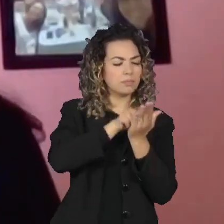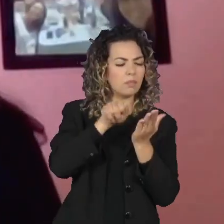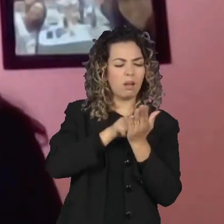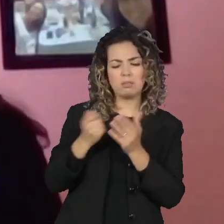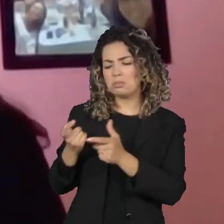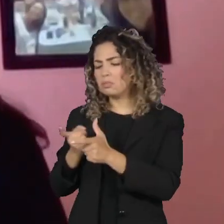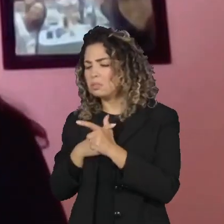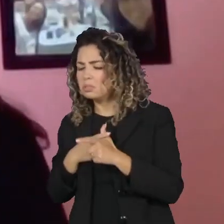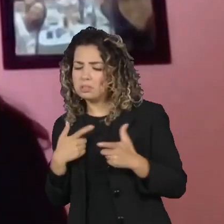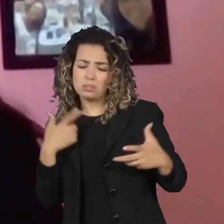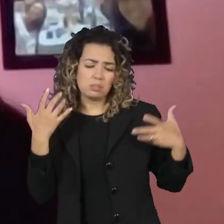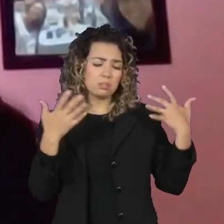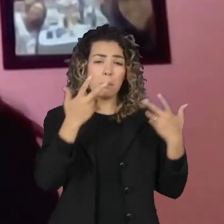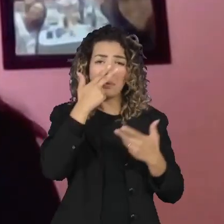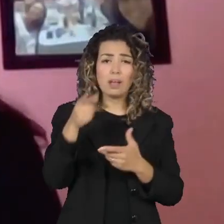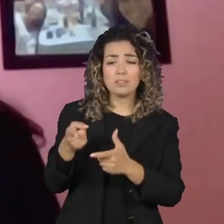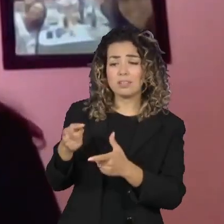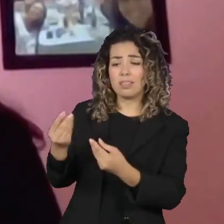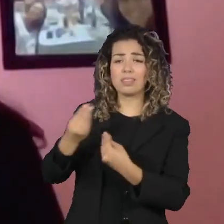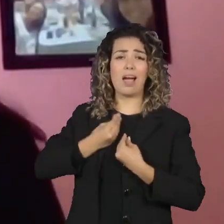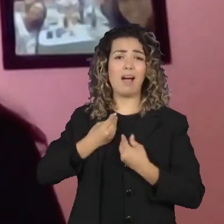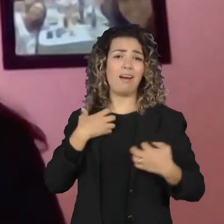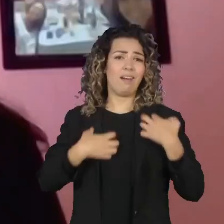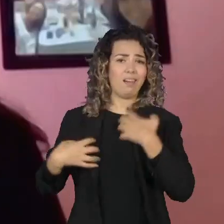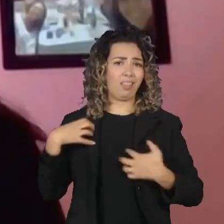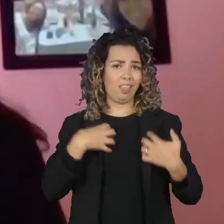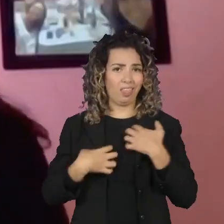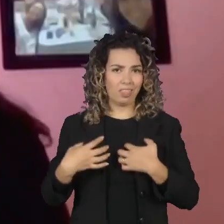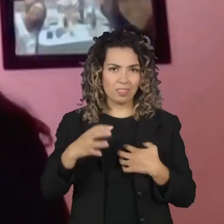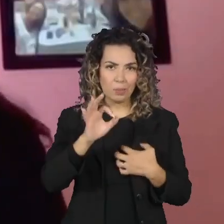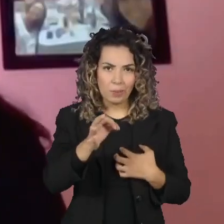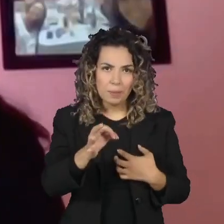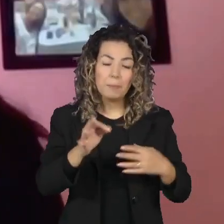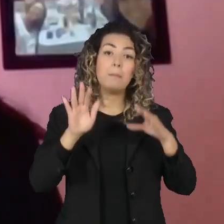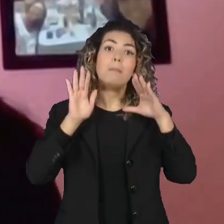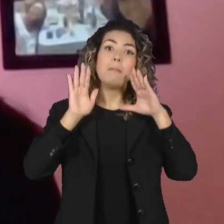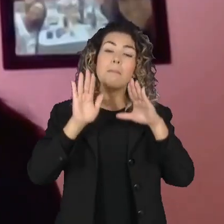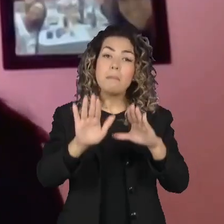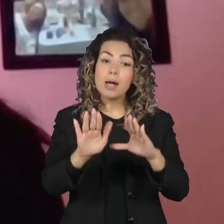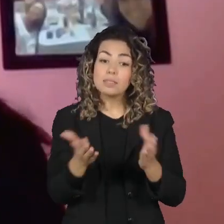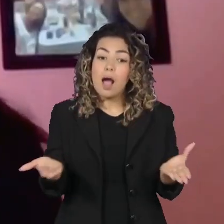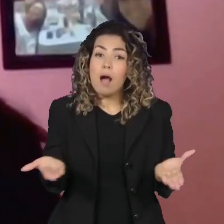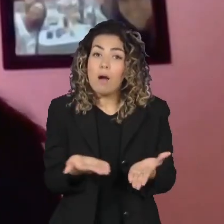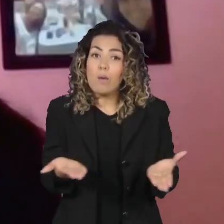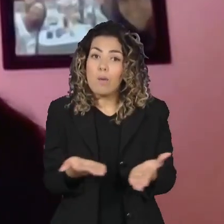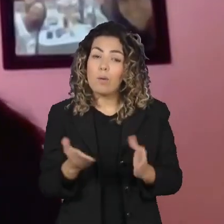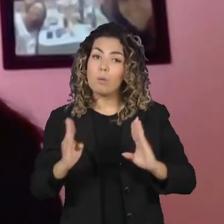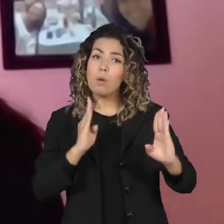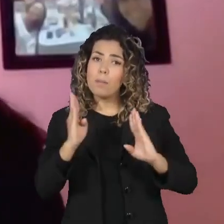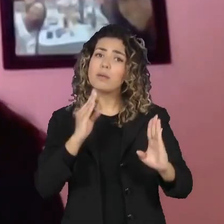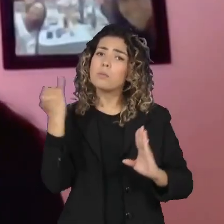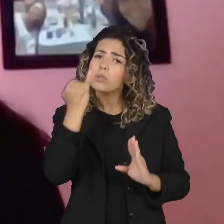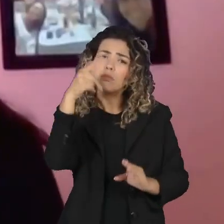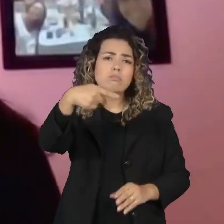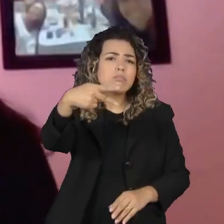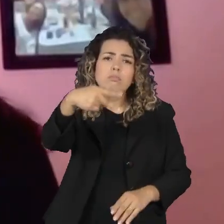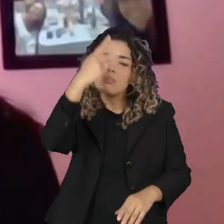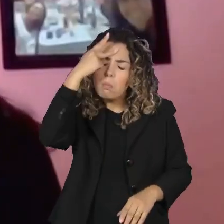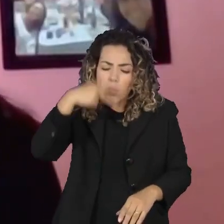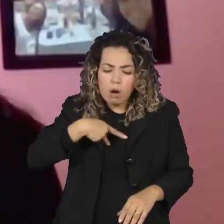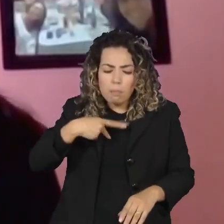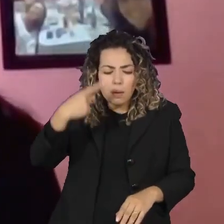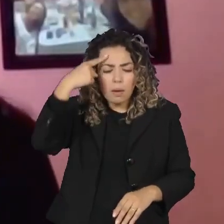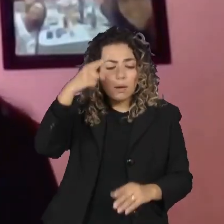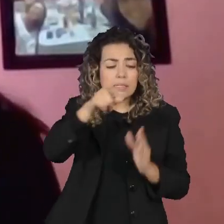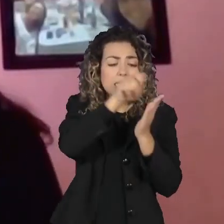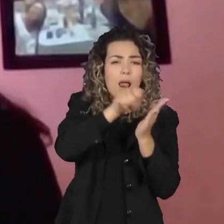né? Então, a gente busca o quê? Para as pessoas, de uma forma geral, nesse momento, assim, se pergunte, faça uma lista do que... Porque a questão